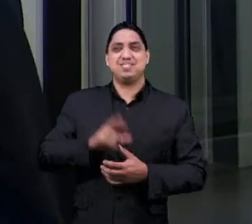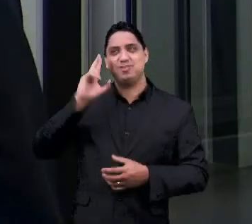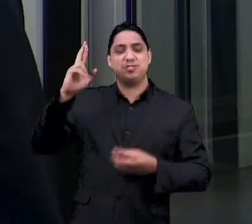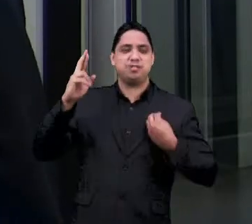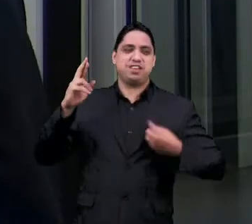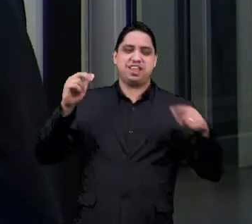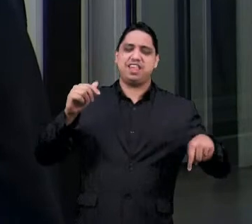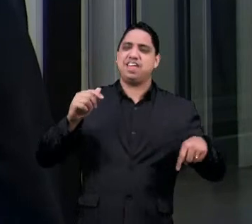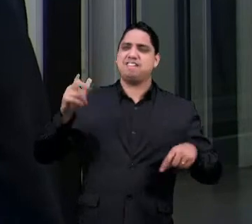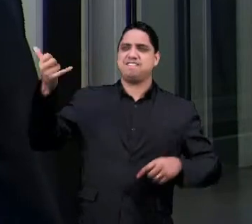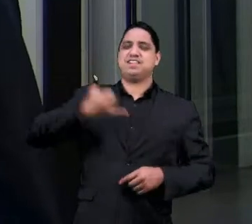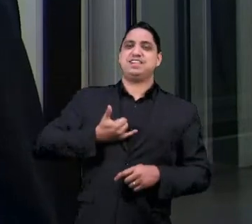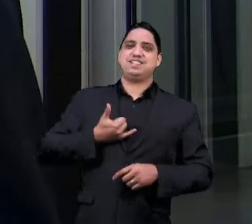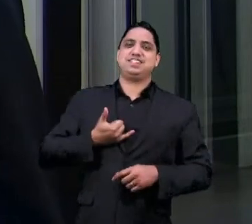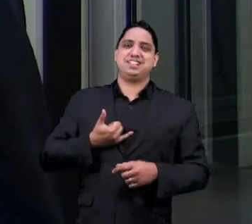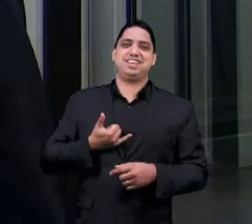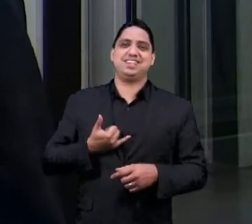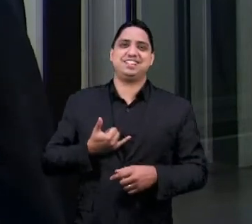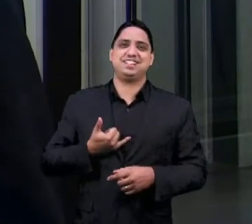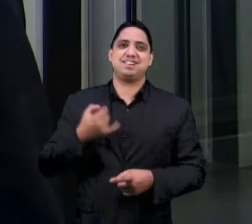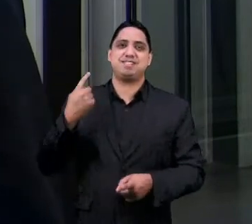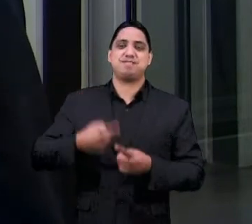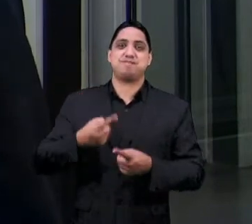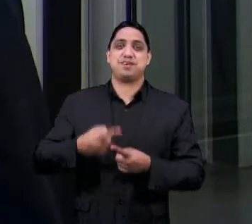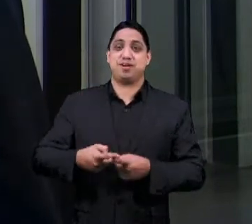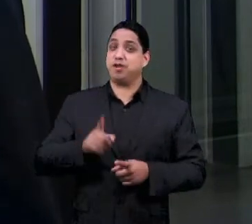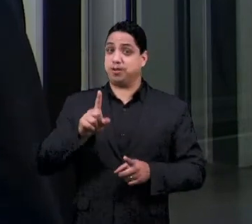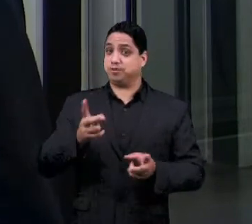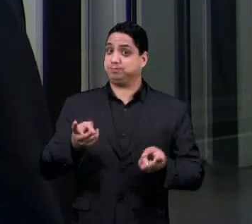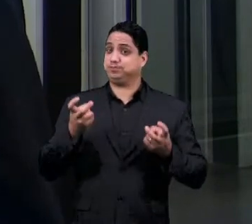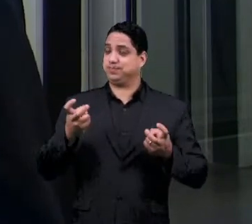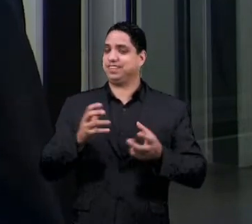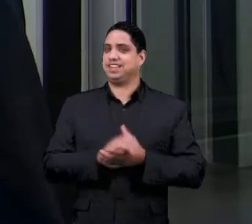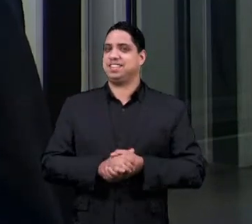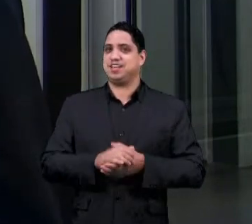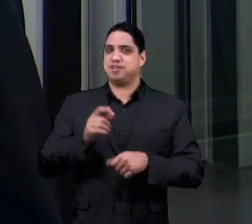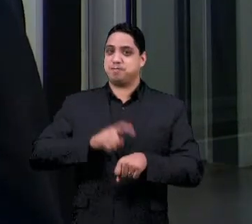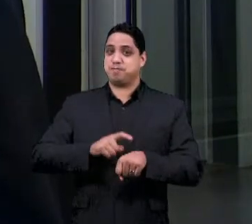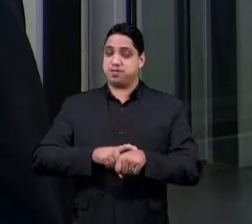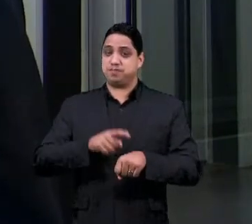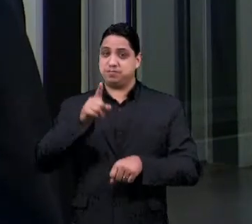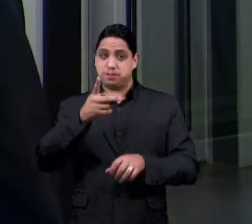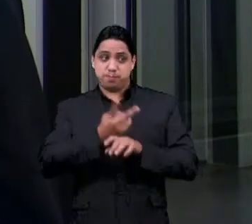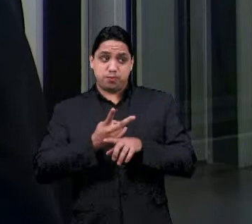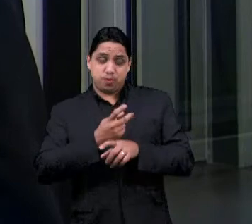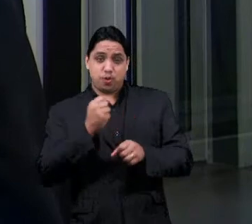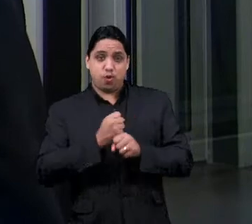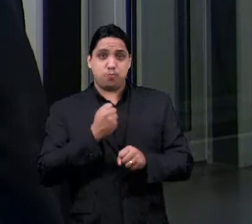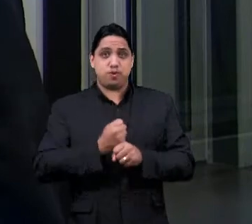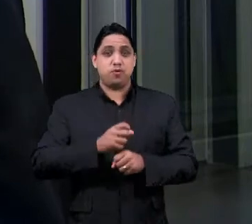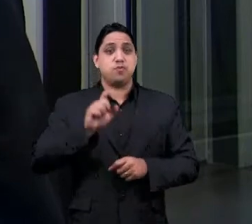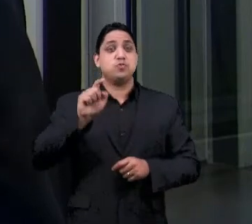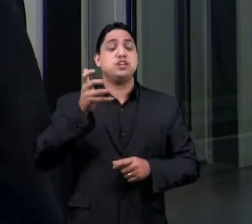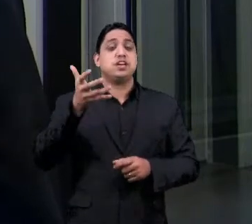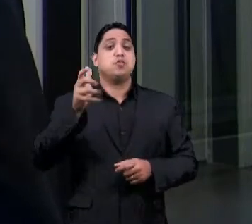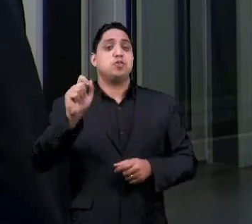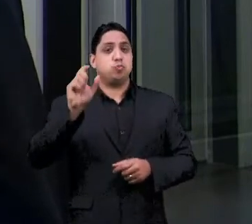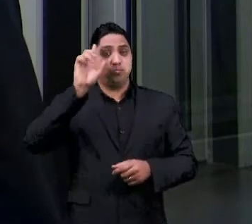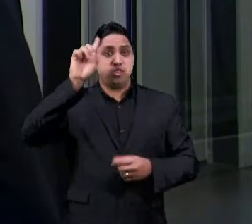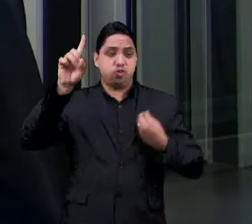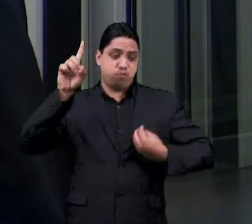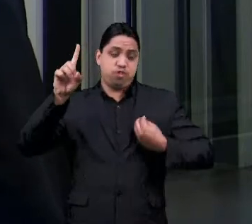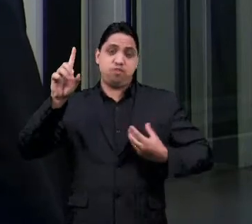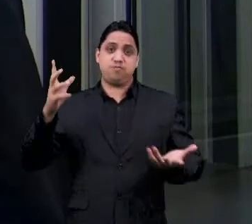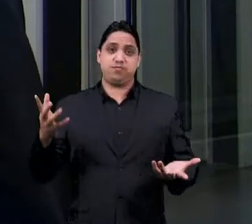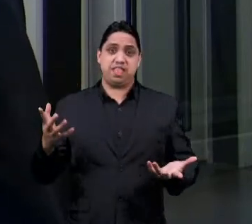falar comigo, né? Porque, veja bem, quando você procura obra, você procura um Deus vivo. E o